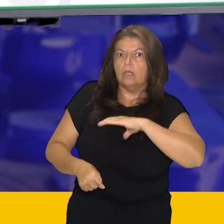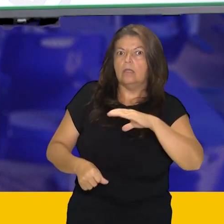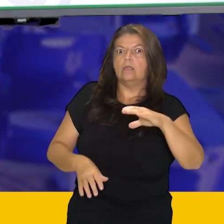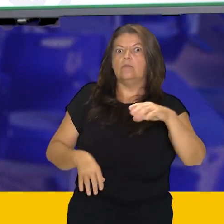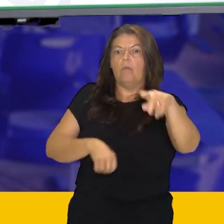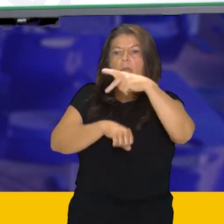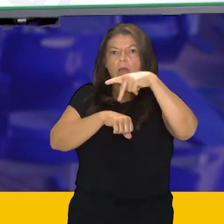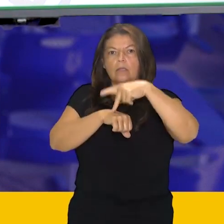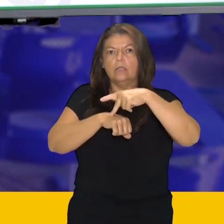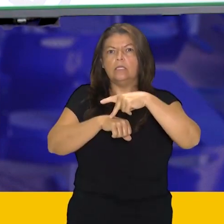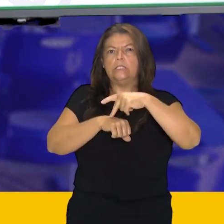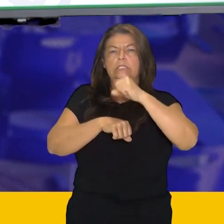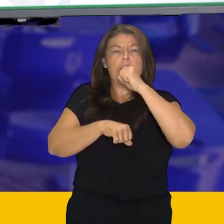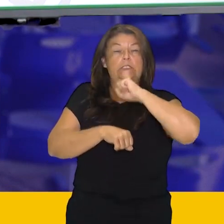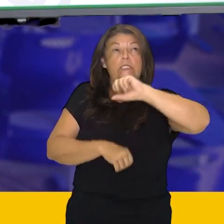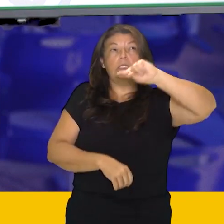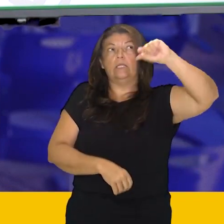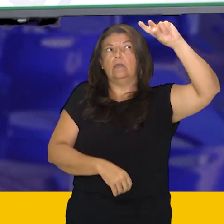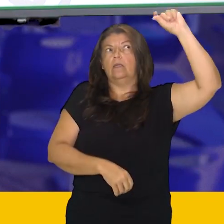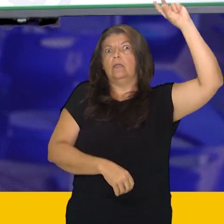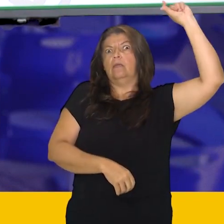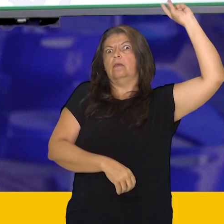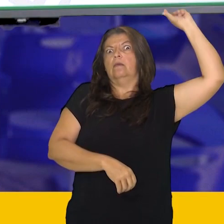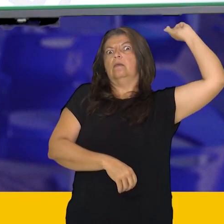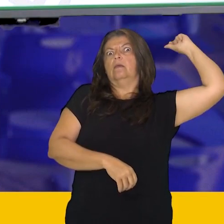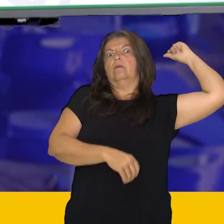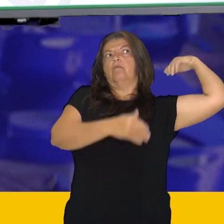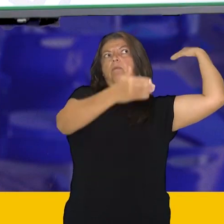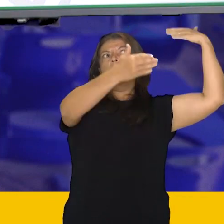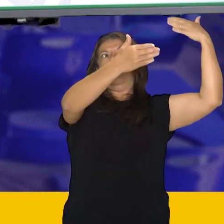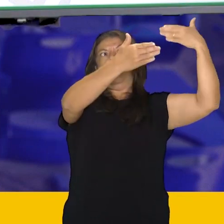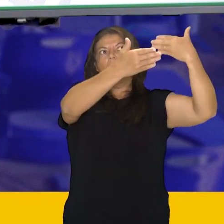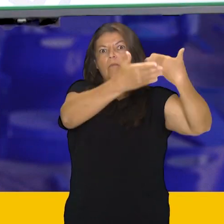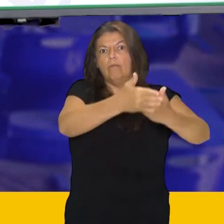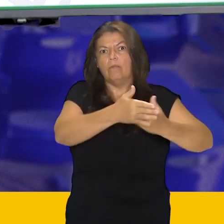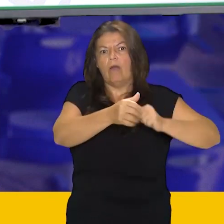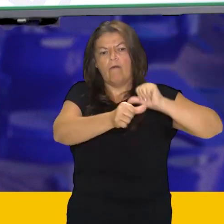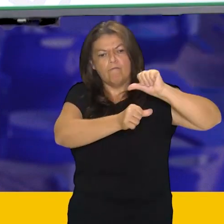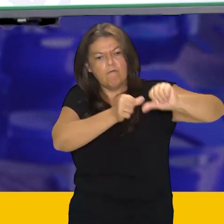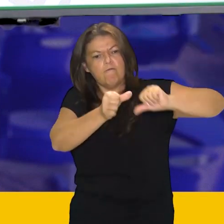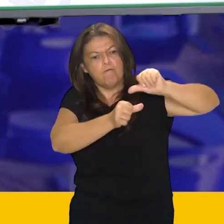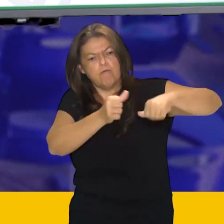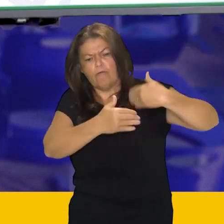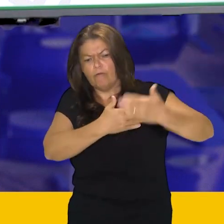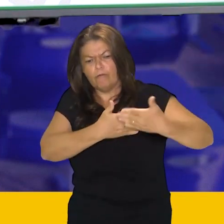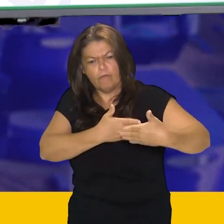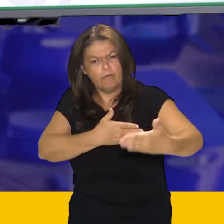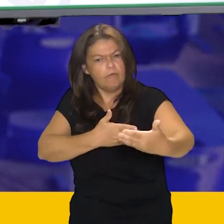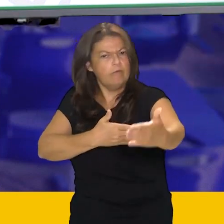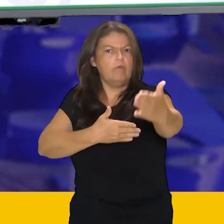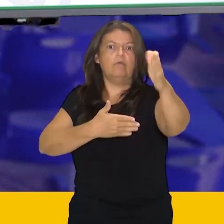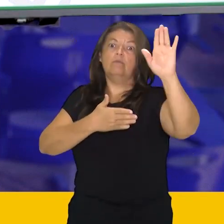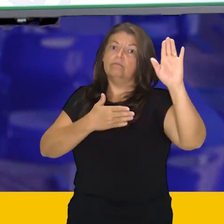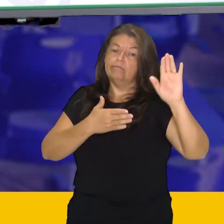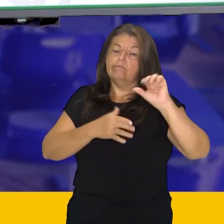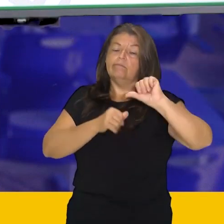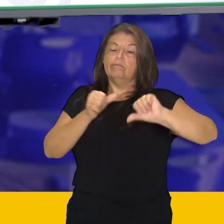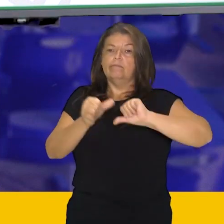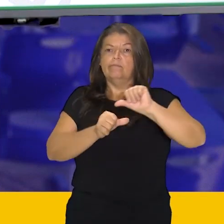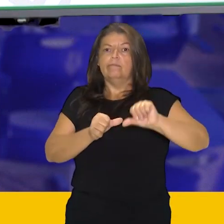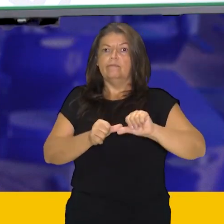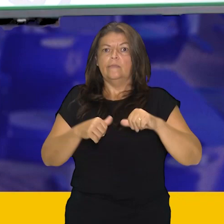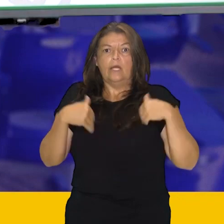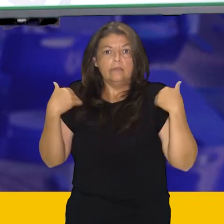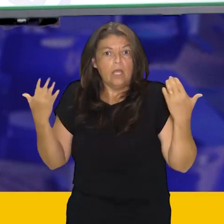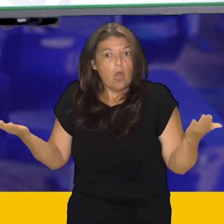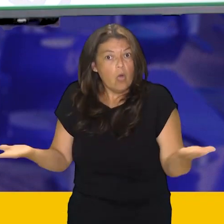se aprimorando e mudando e se adequando às sociedades e foi se modificando até